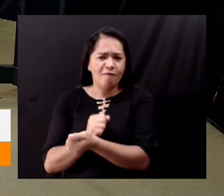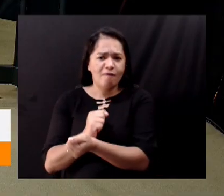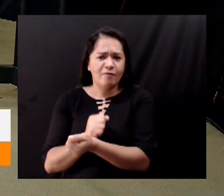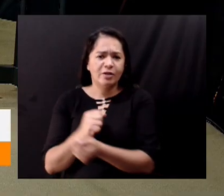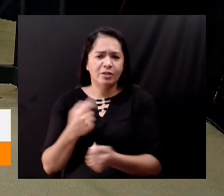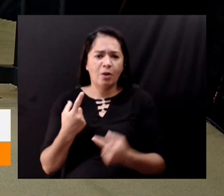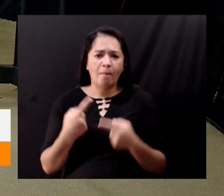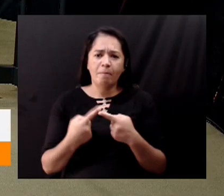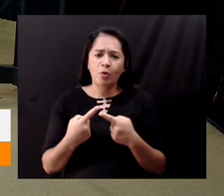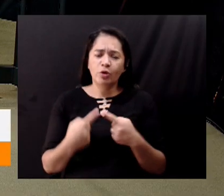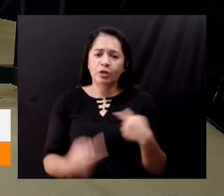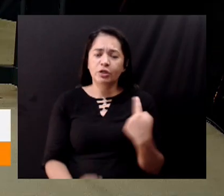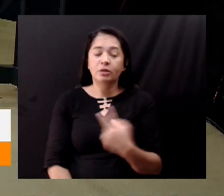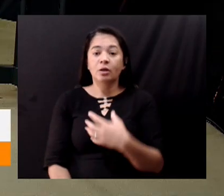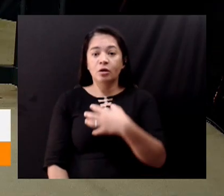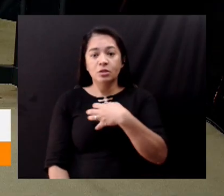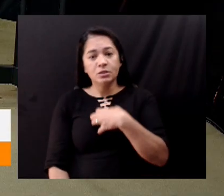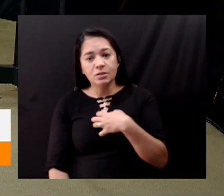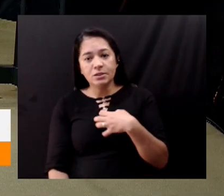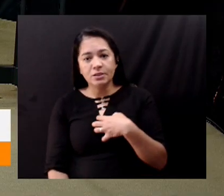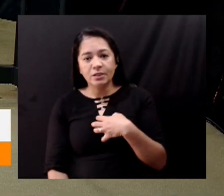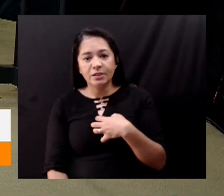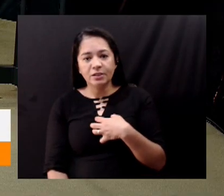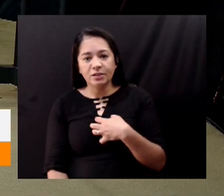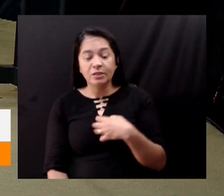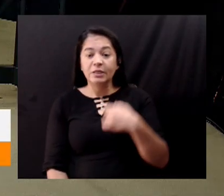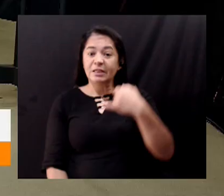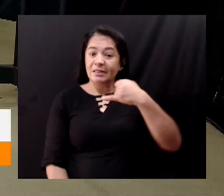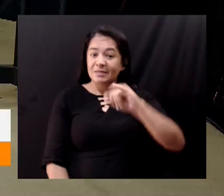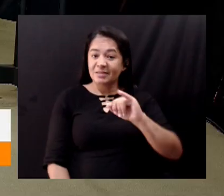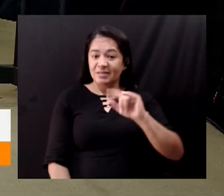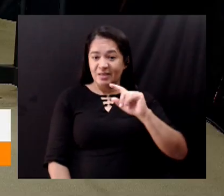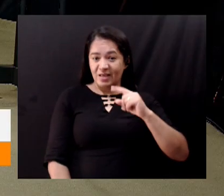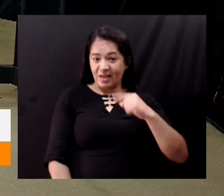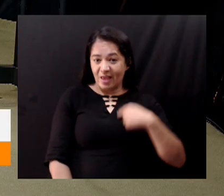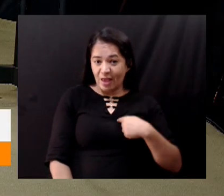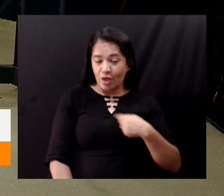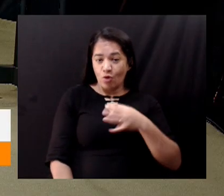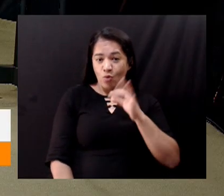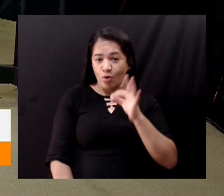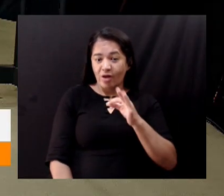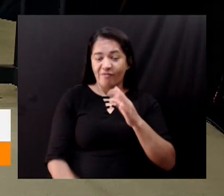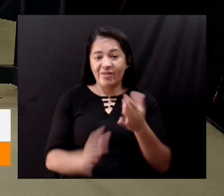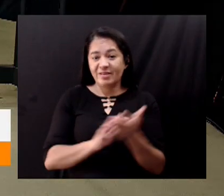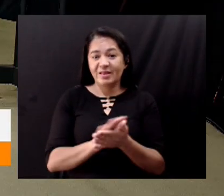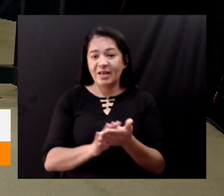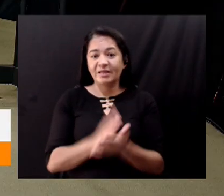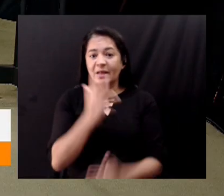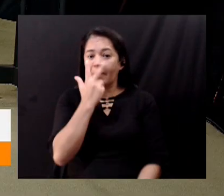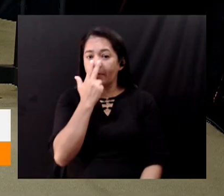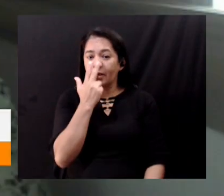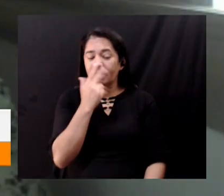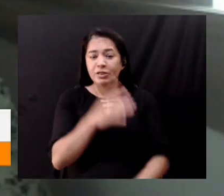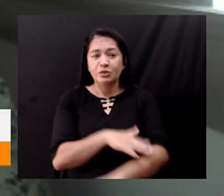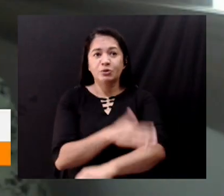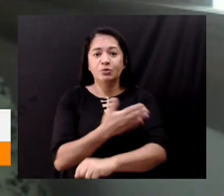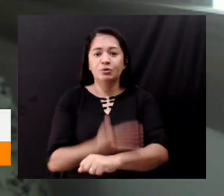bem-estar? E porque se eu não tomar o meu cafezinho pequenininho de manhã, parece que o dia não rende?